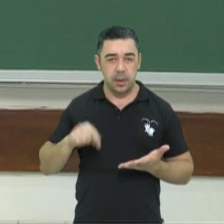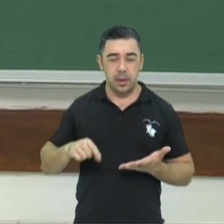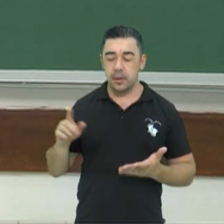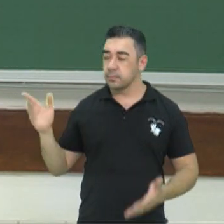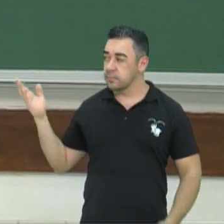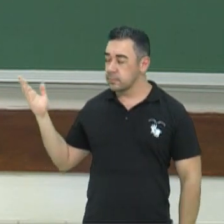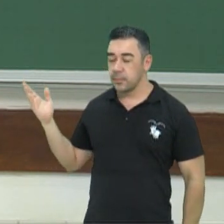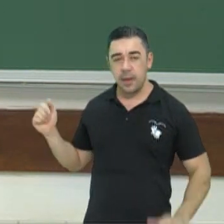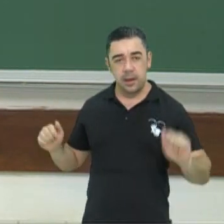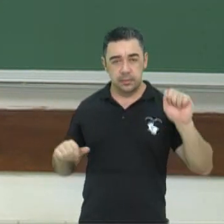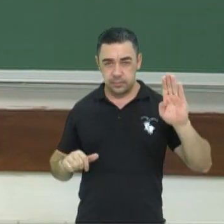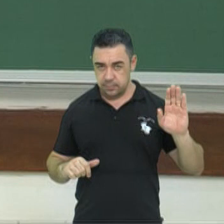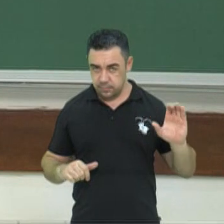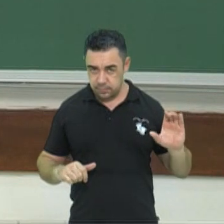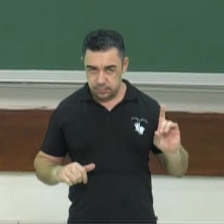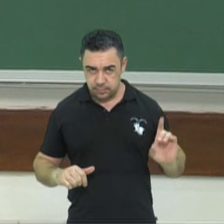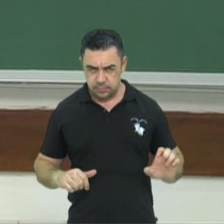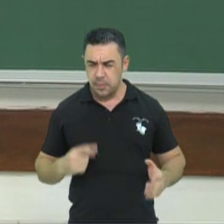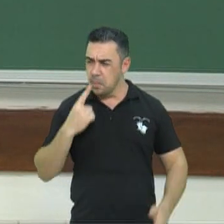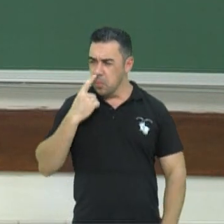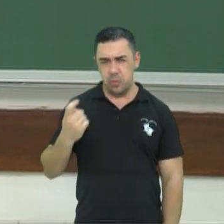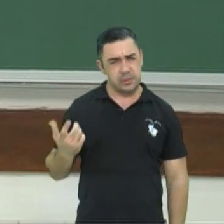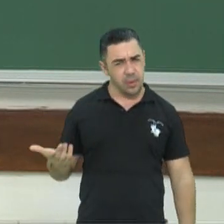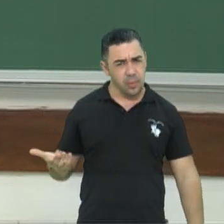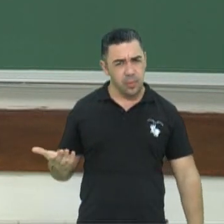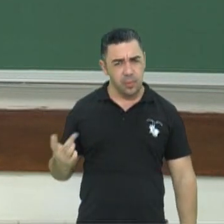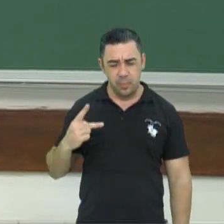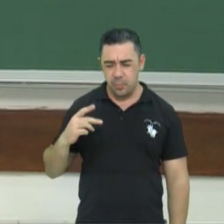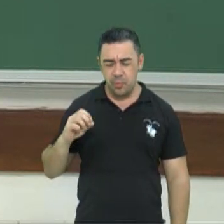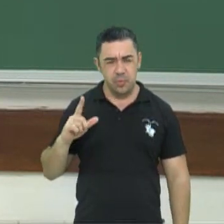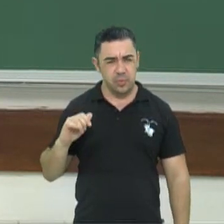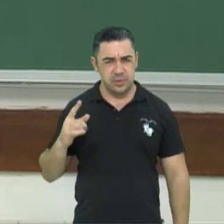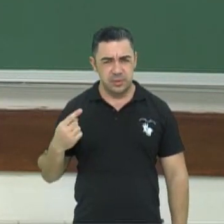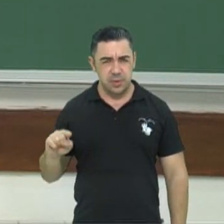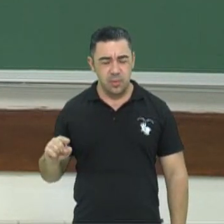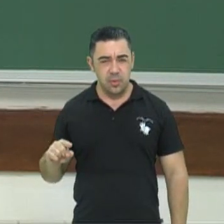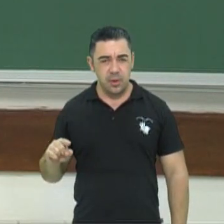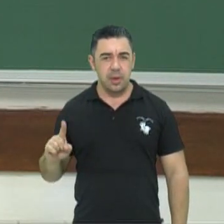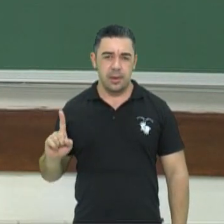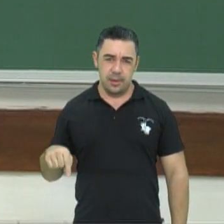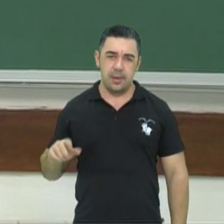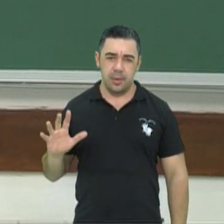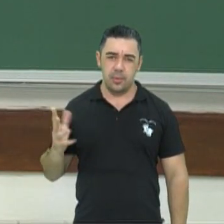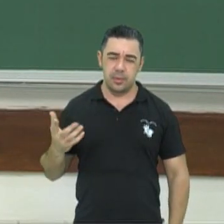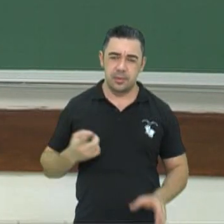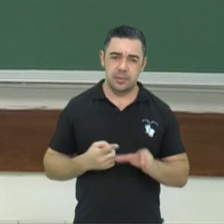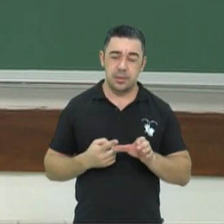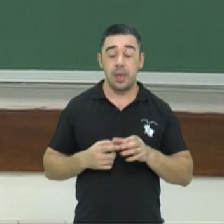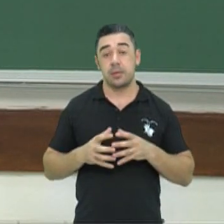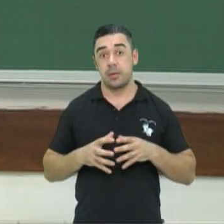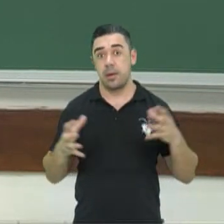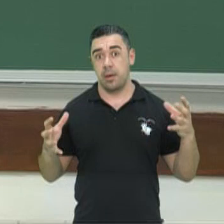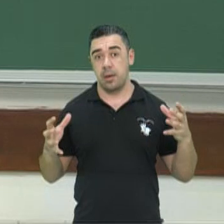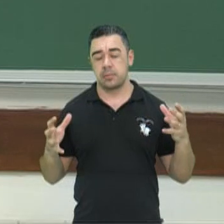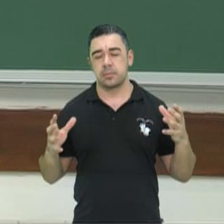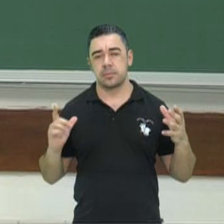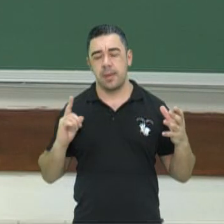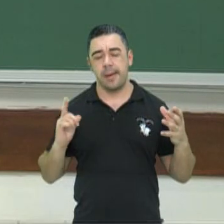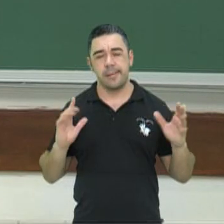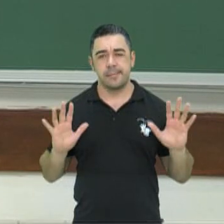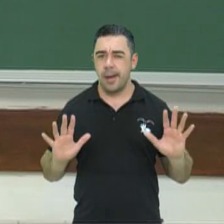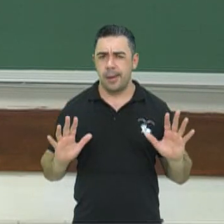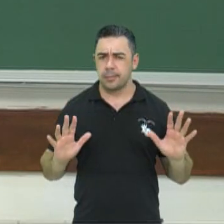né? Então, a poluição ela é um caso aí que acontece geralmente nas grandes cidades, infelizmente,